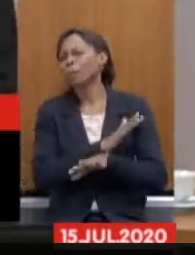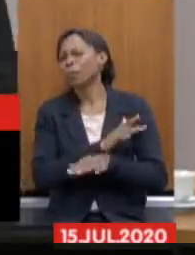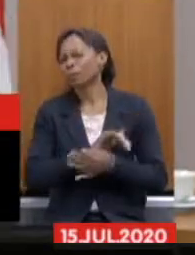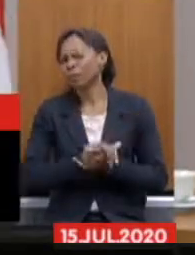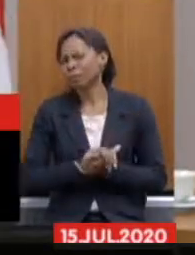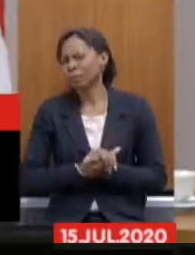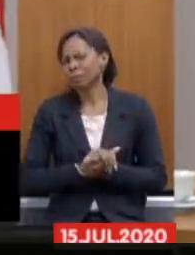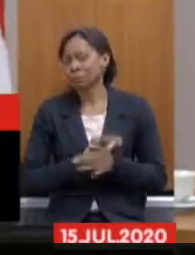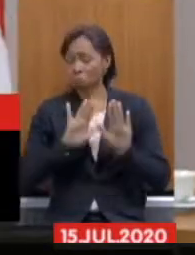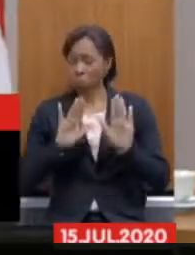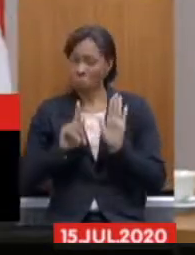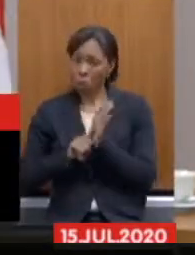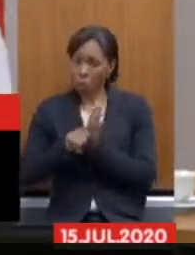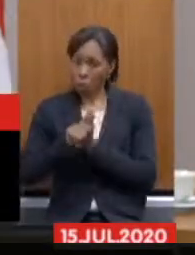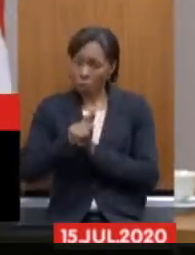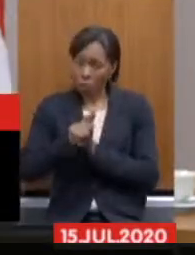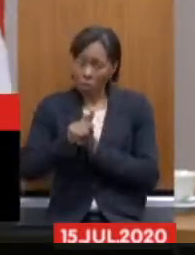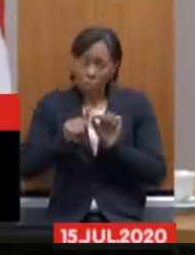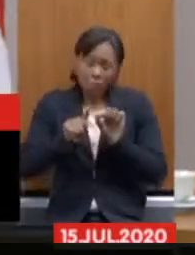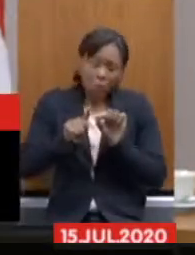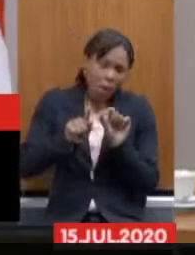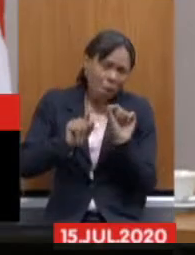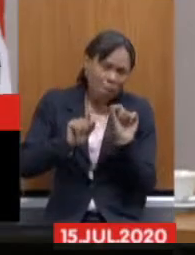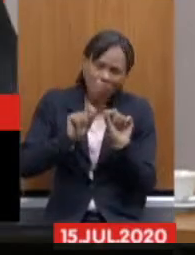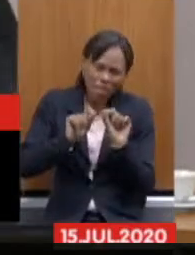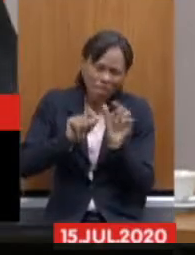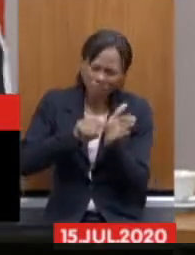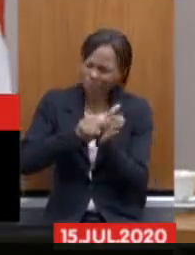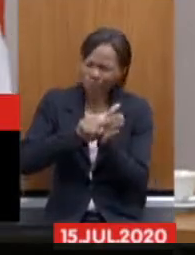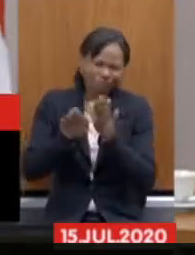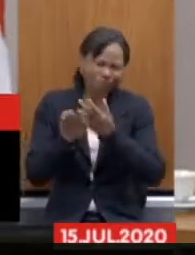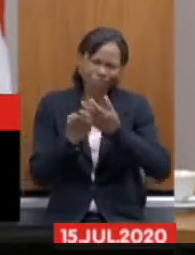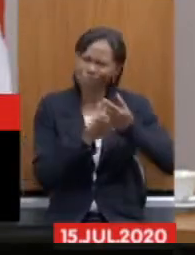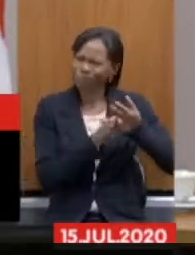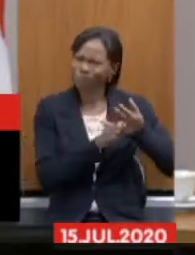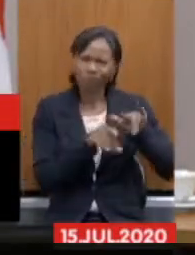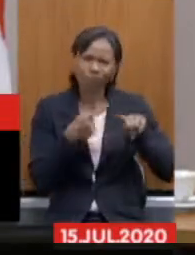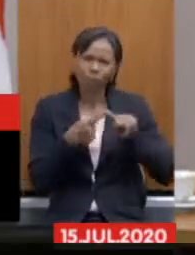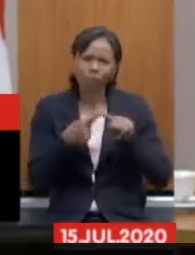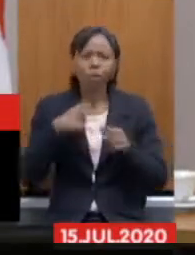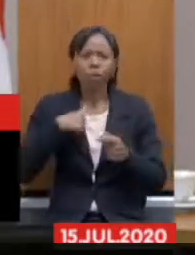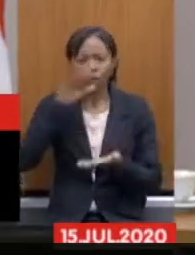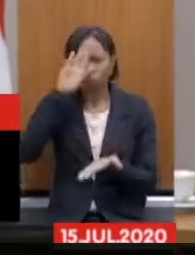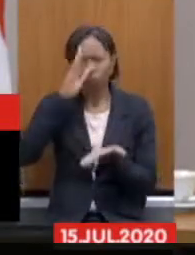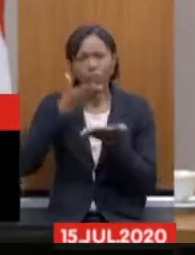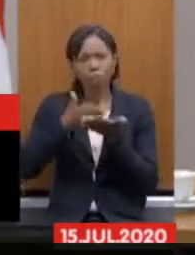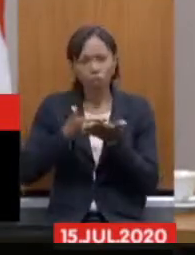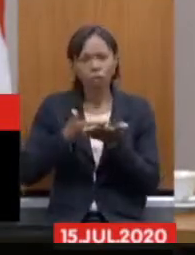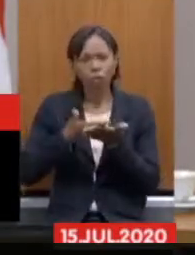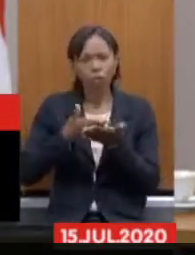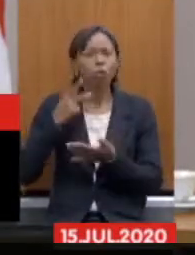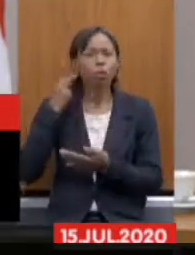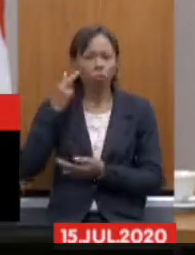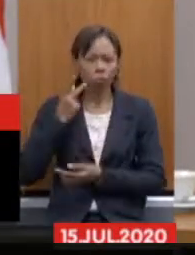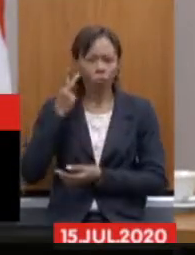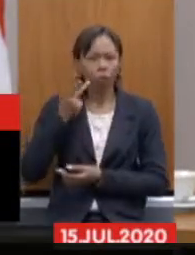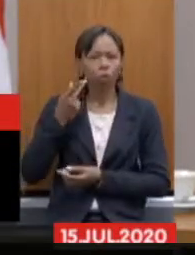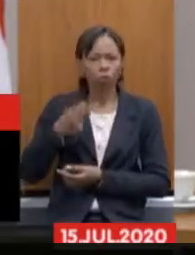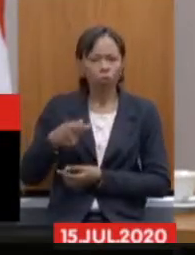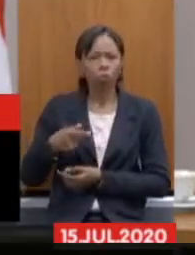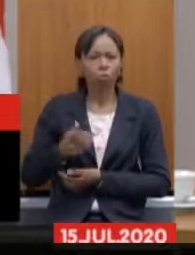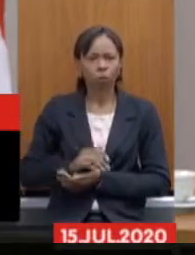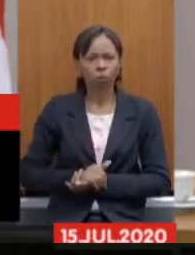mas essa pergunta eu a retiro porque eu acredito plenamente no nosso parlamento